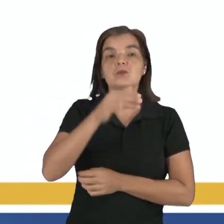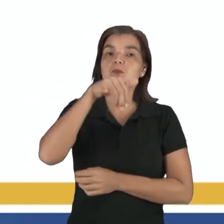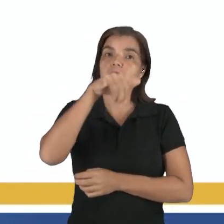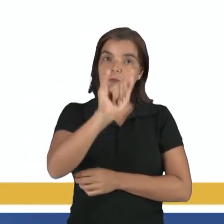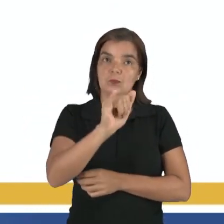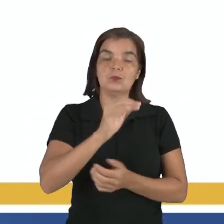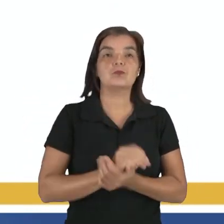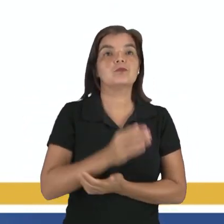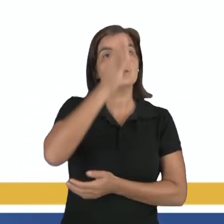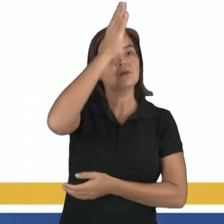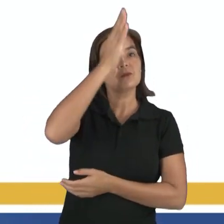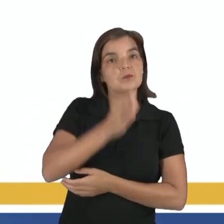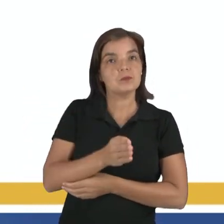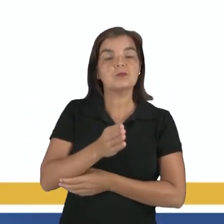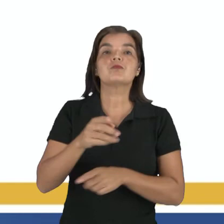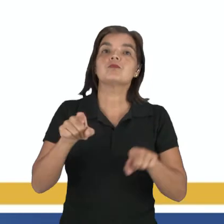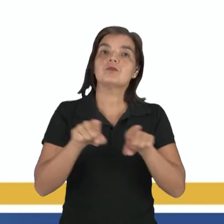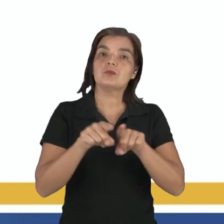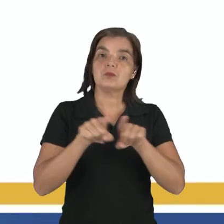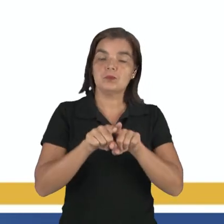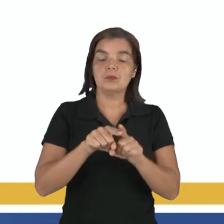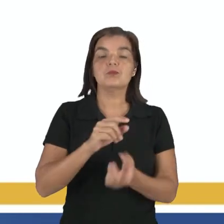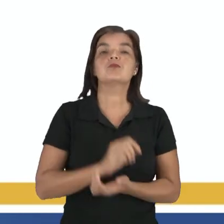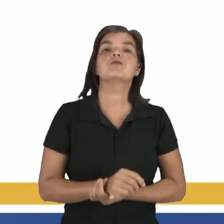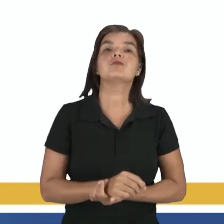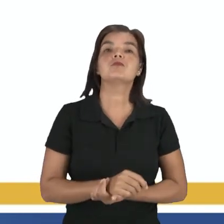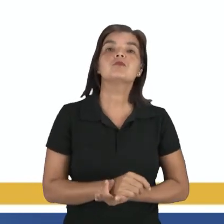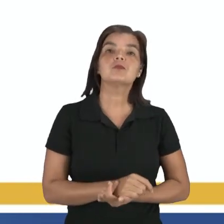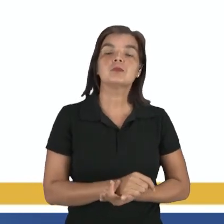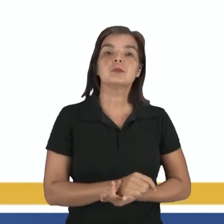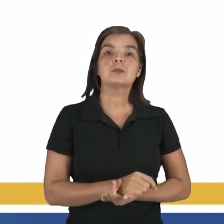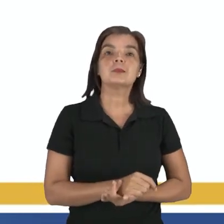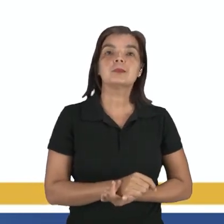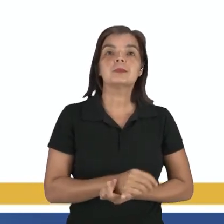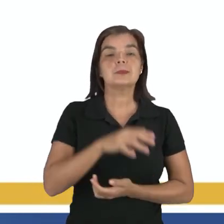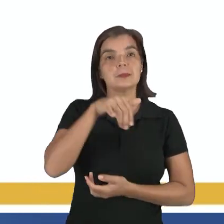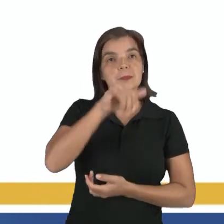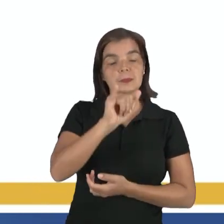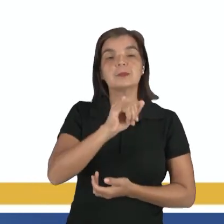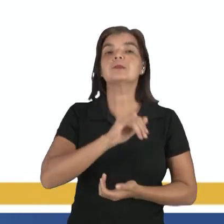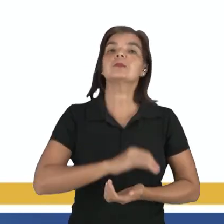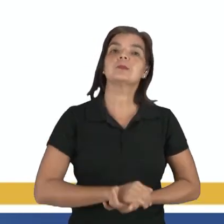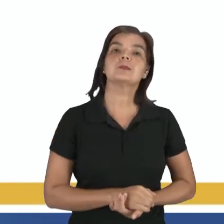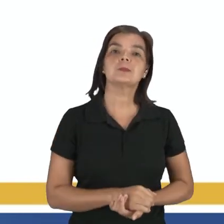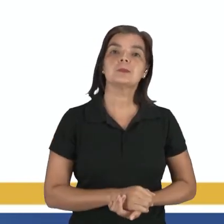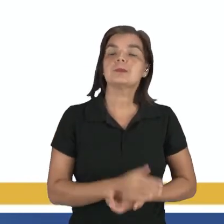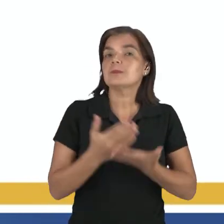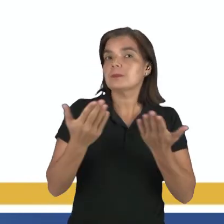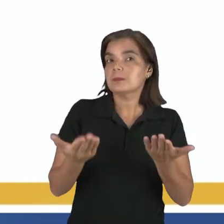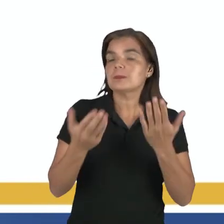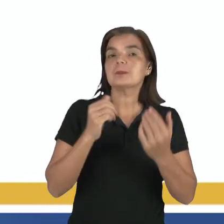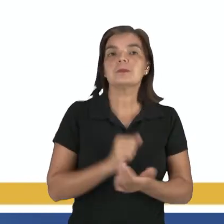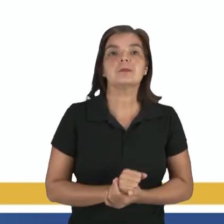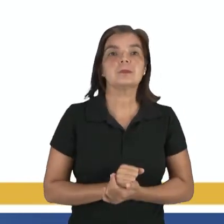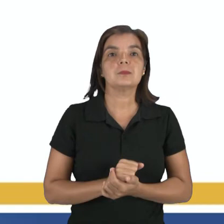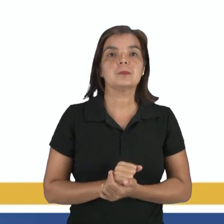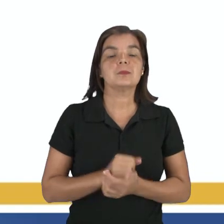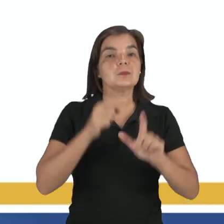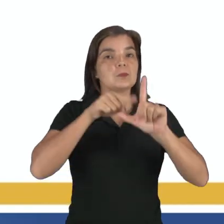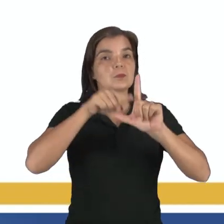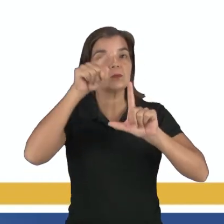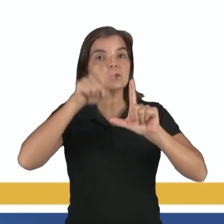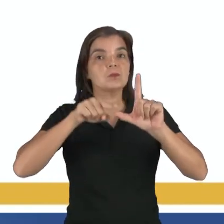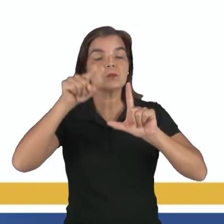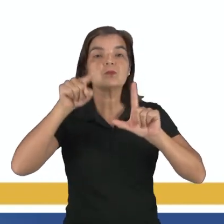linha horizontal a gente vai colocar x, toda a linha vertical, os números y. Então, esse gráfico